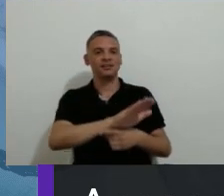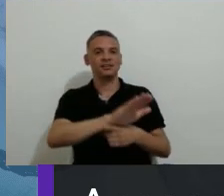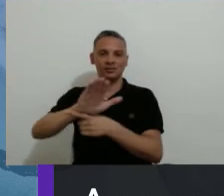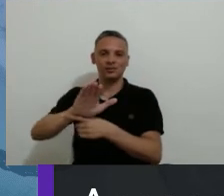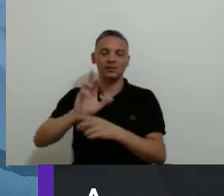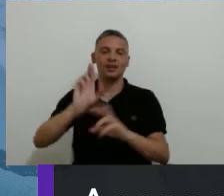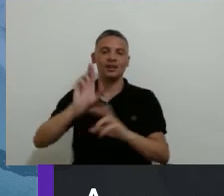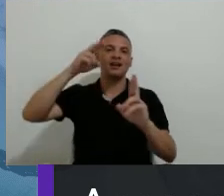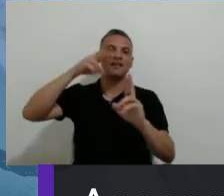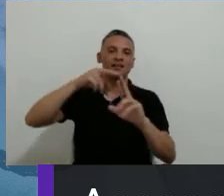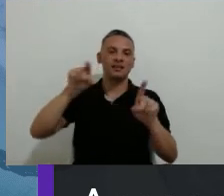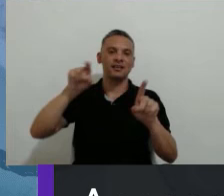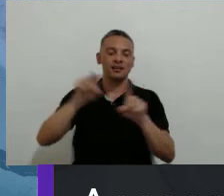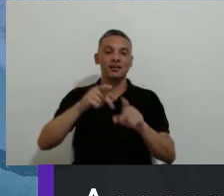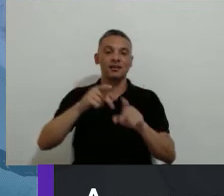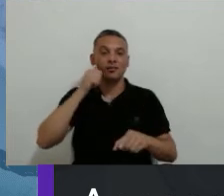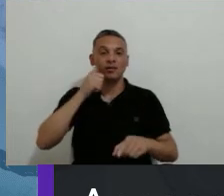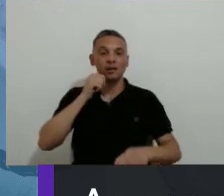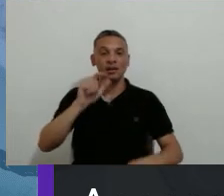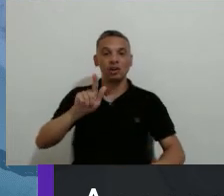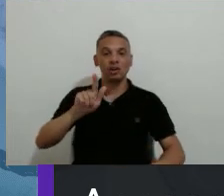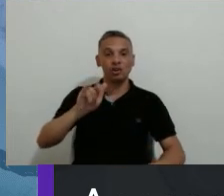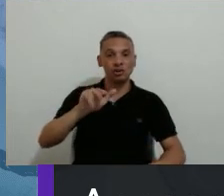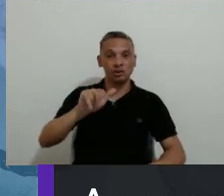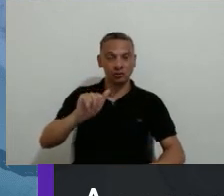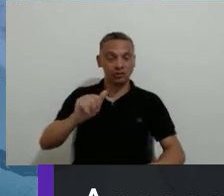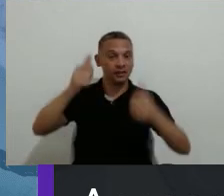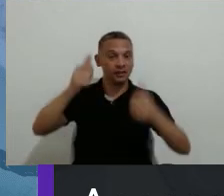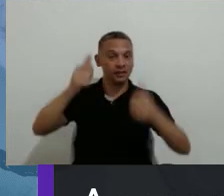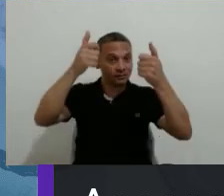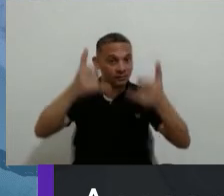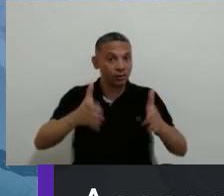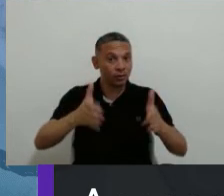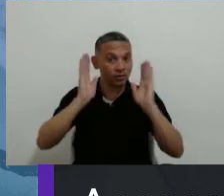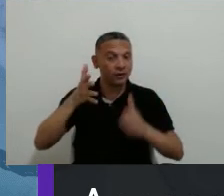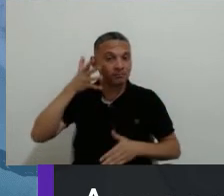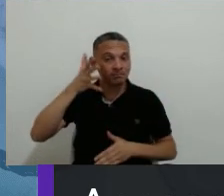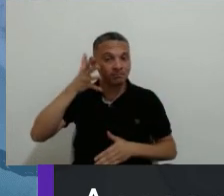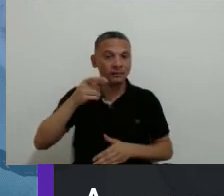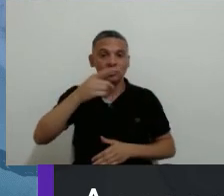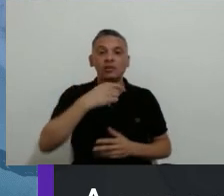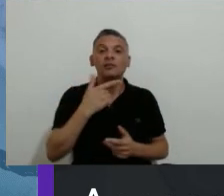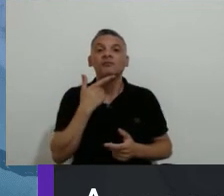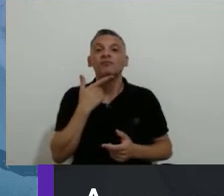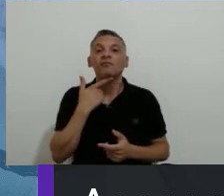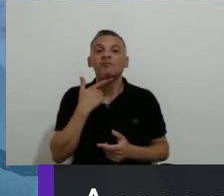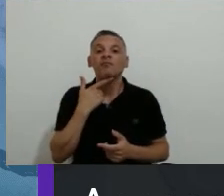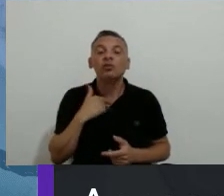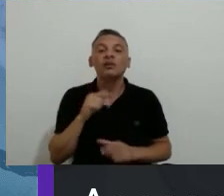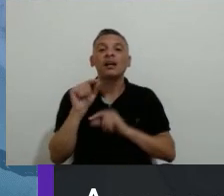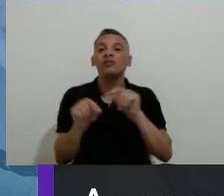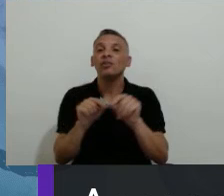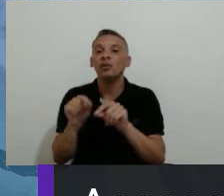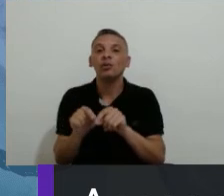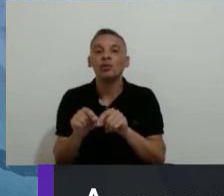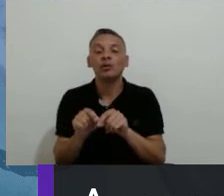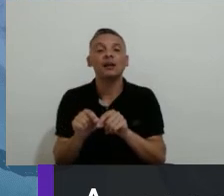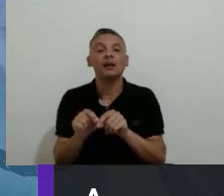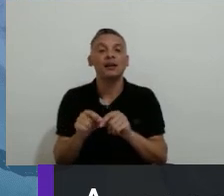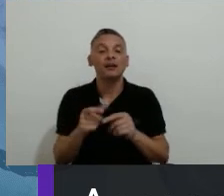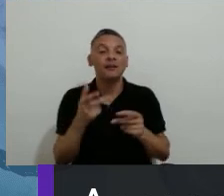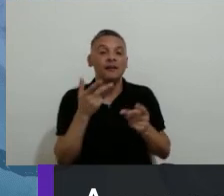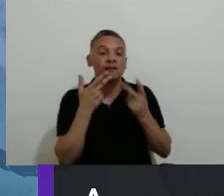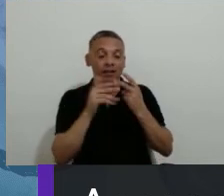à fala da professora Gina, tão poderosa e tão tocante. O que a gente espera é não precisar falar de